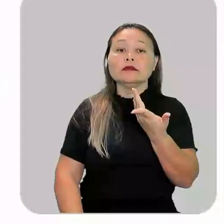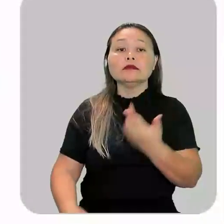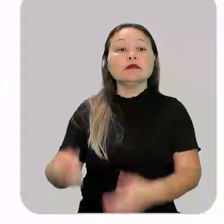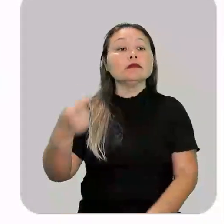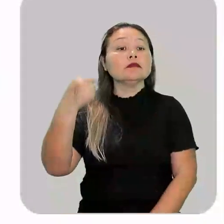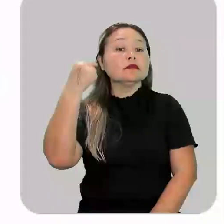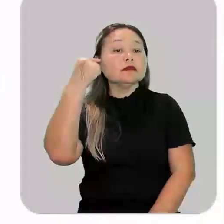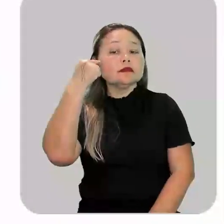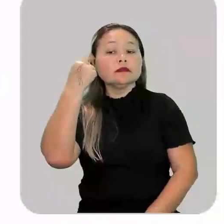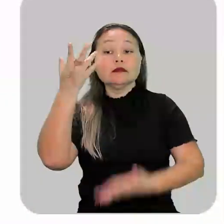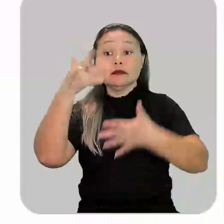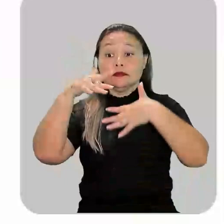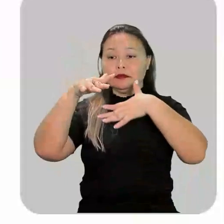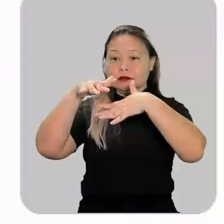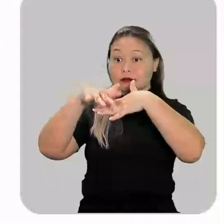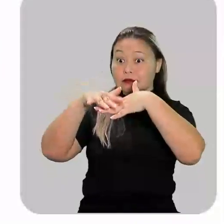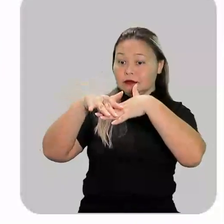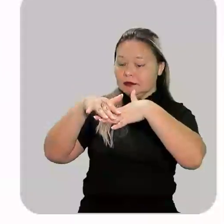Pense